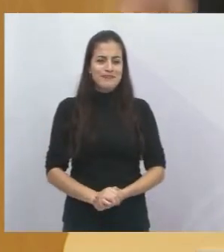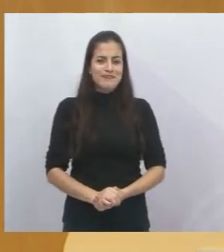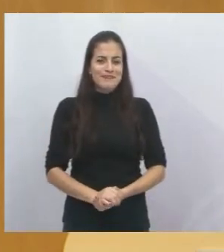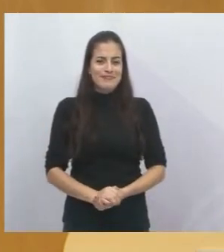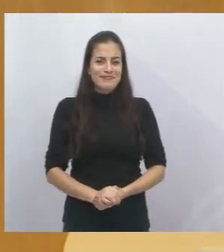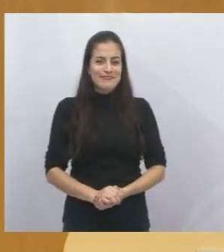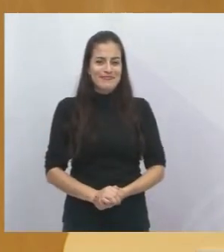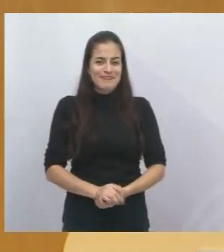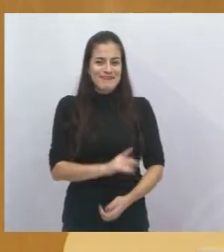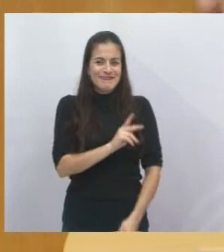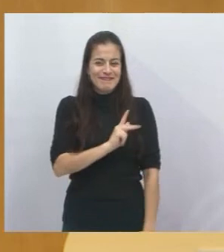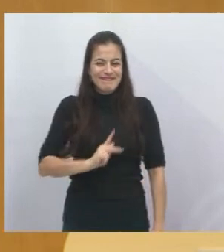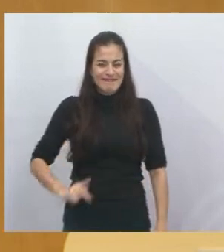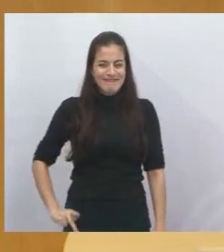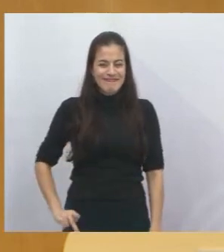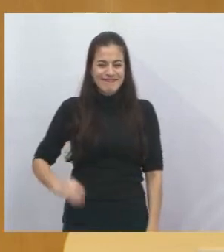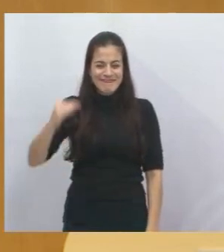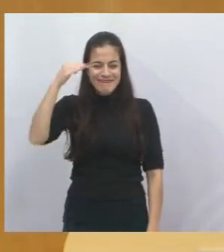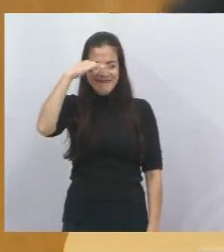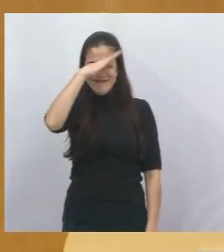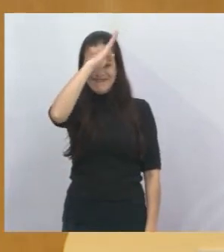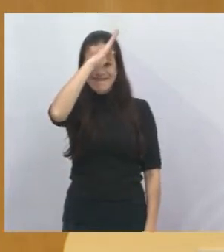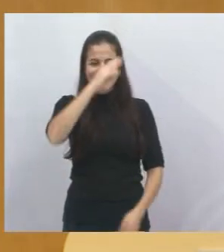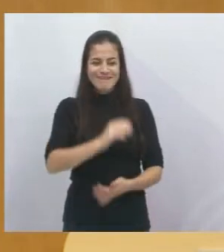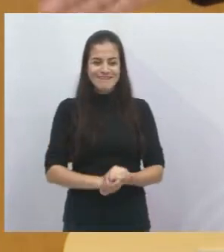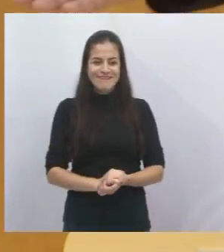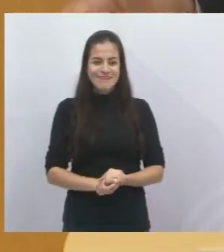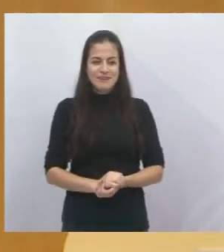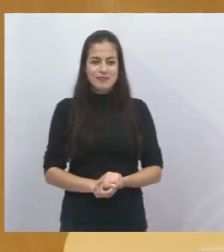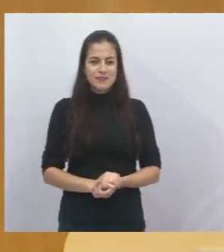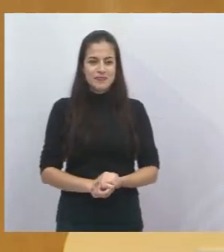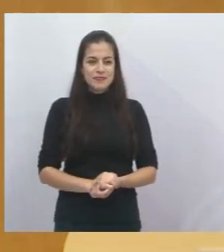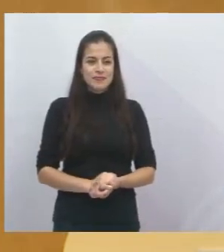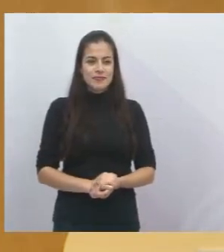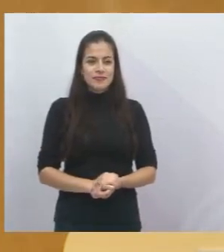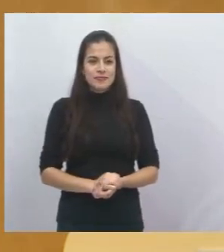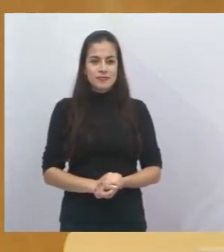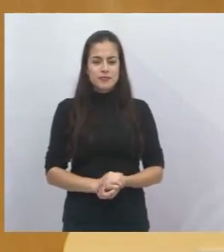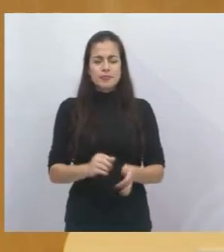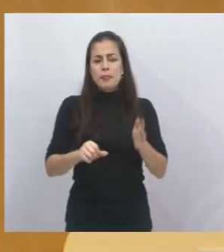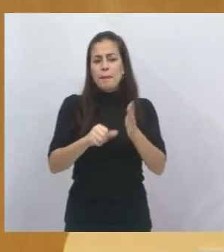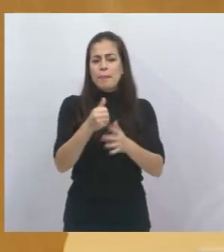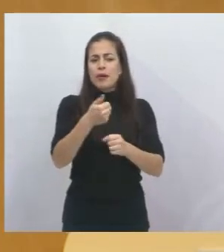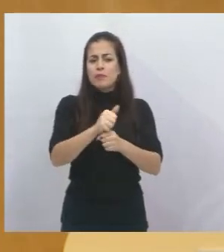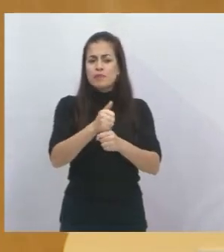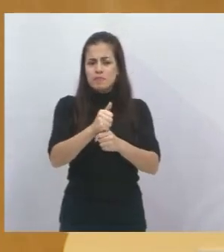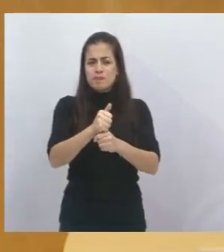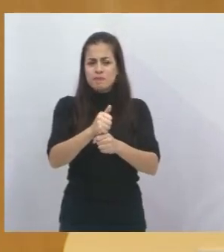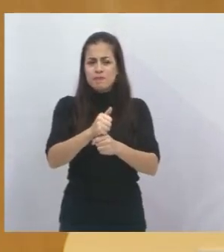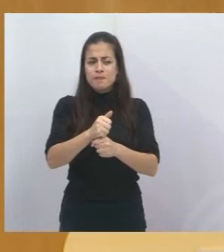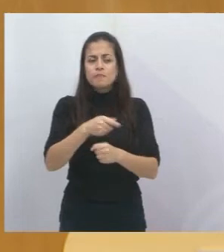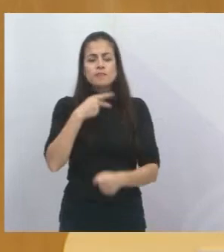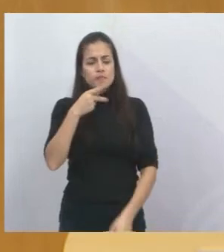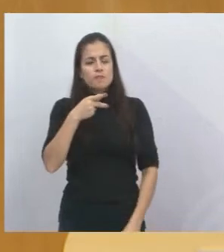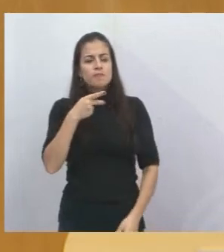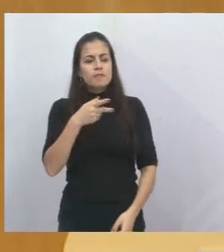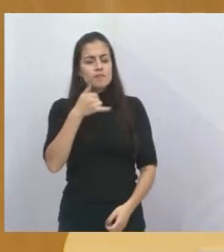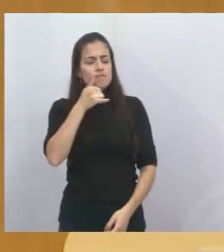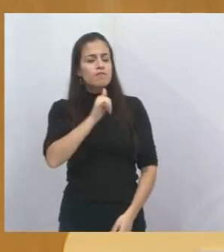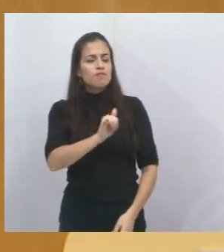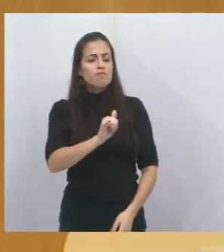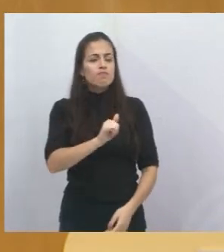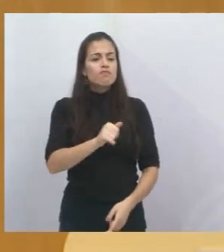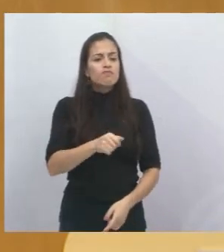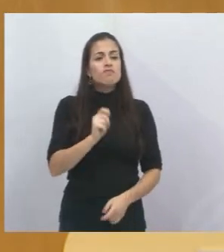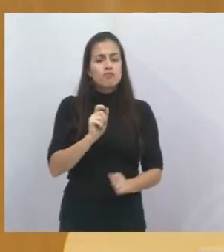que realmente, no primeiro ano de governo dele, ele falou que ia fazer a reforma. Aí eu estava procurando ver, né,